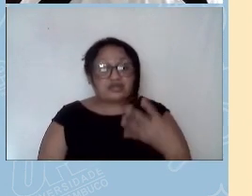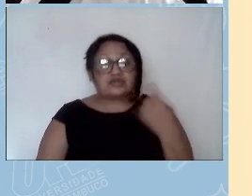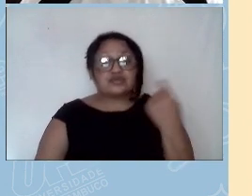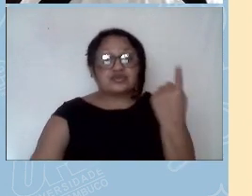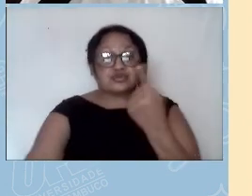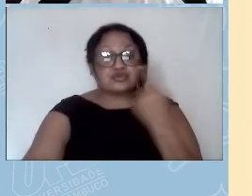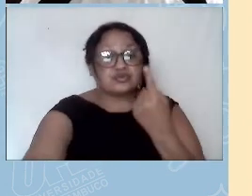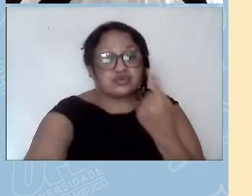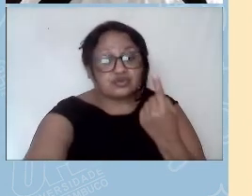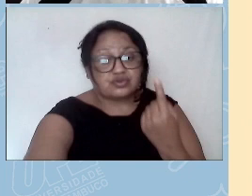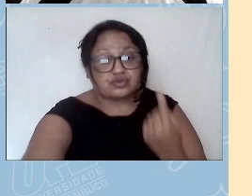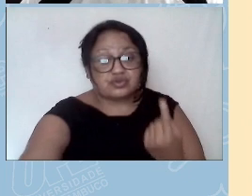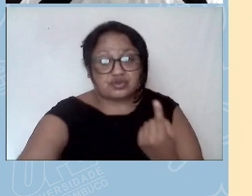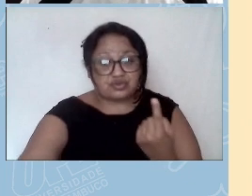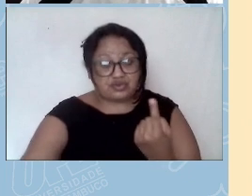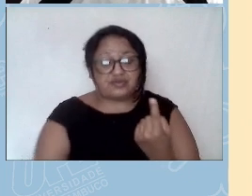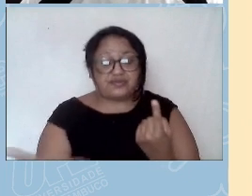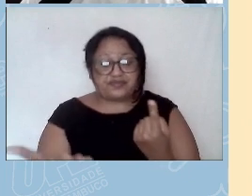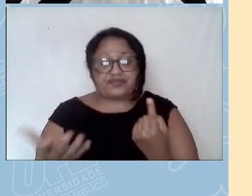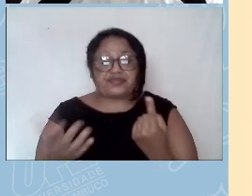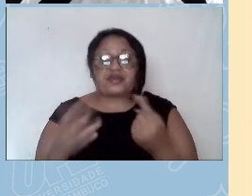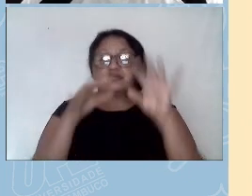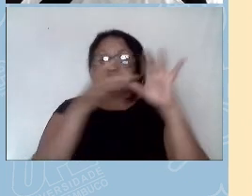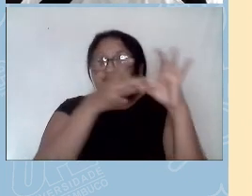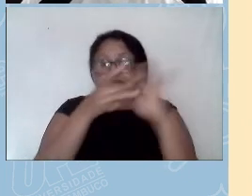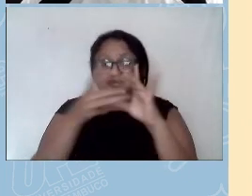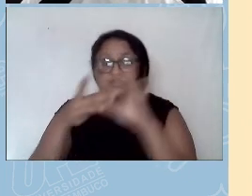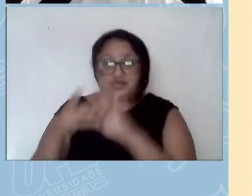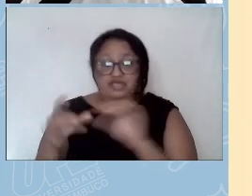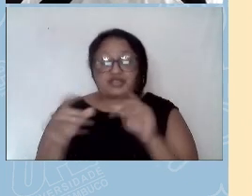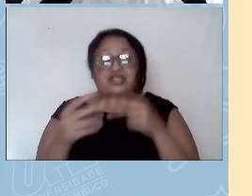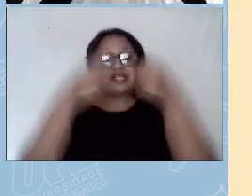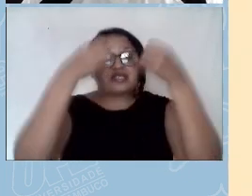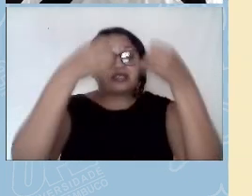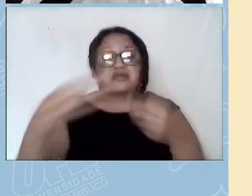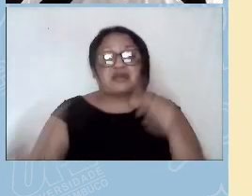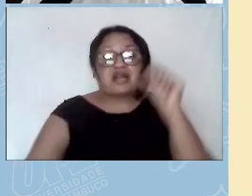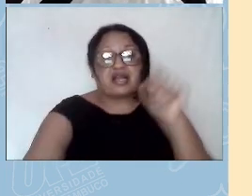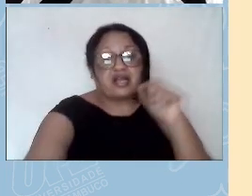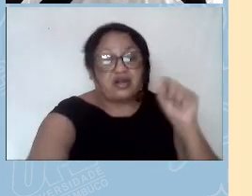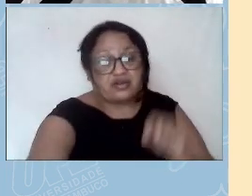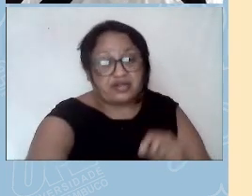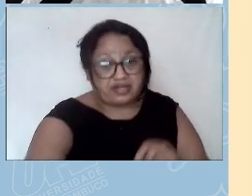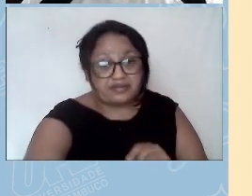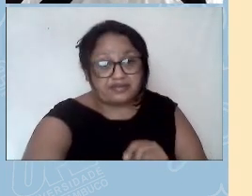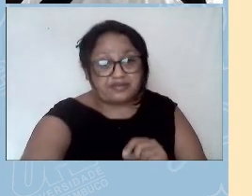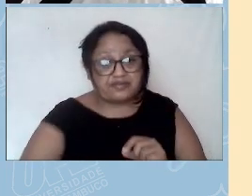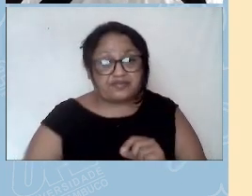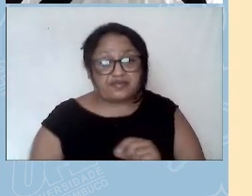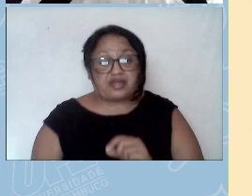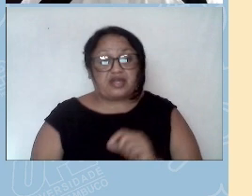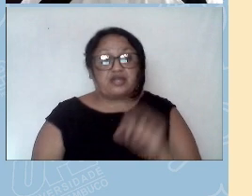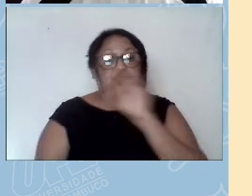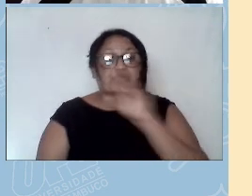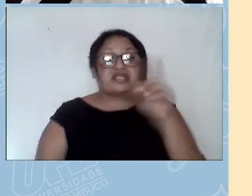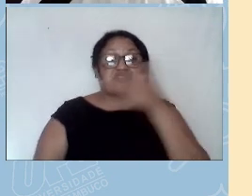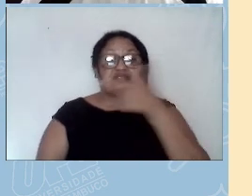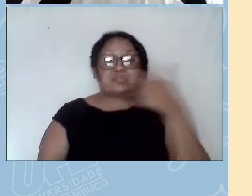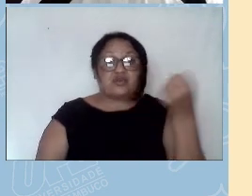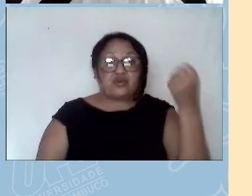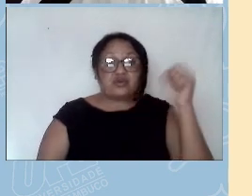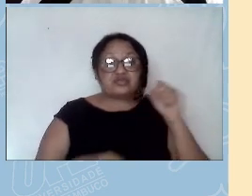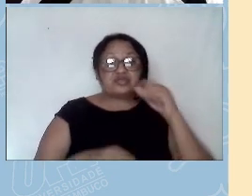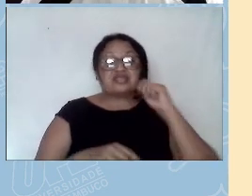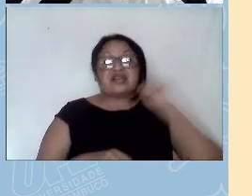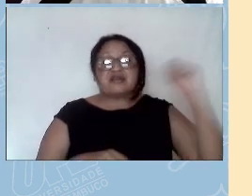o seguinte contexto o dia 28 de abril é considerado o dia mundial da educação a data foi